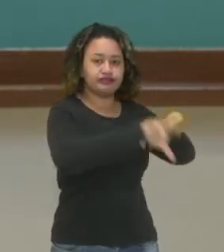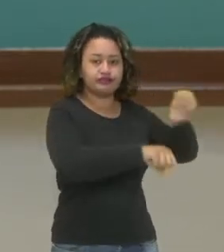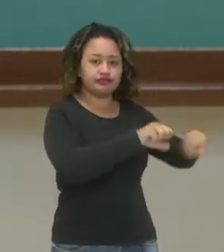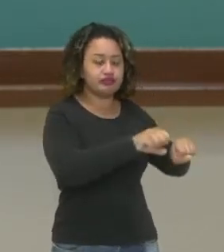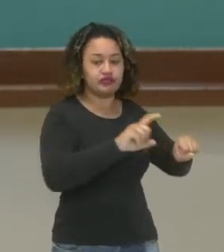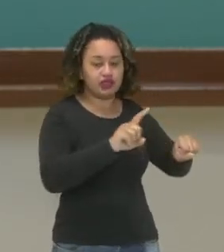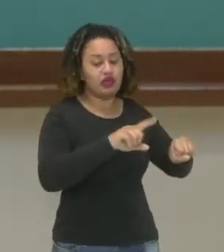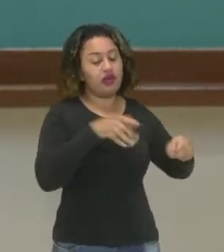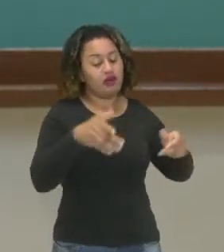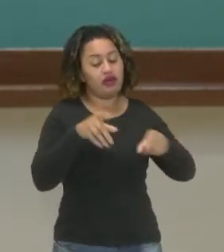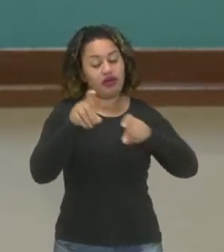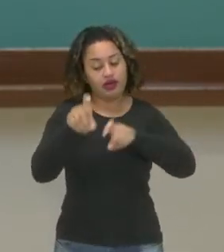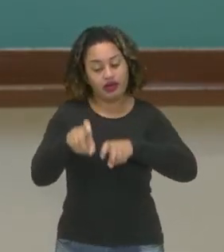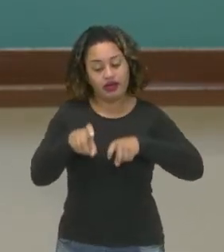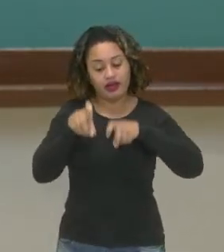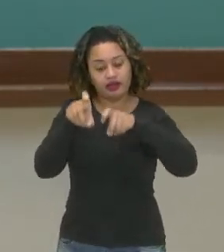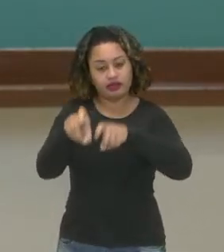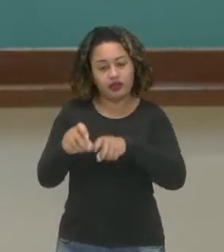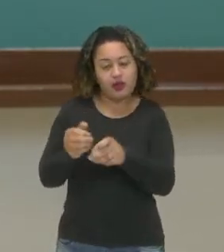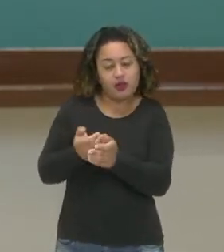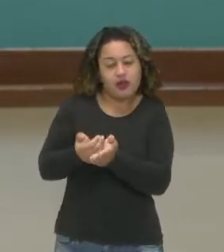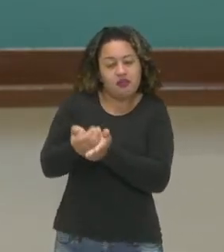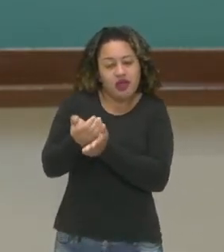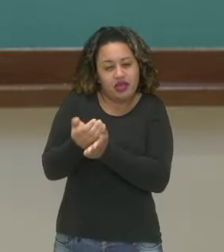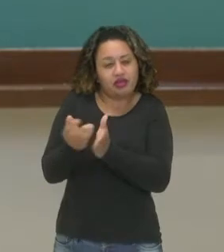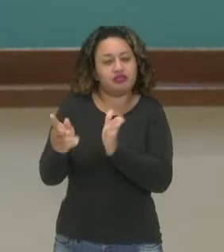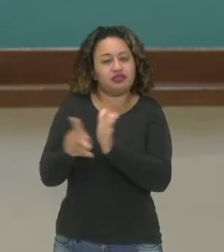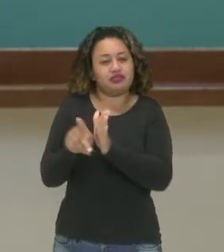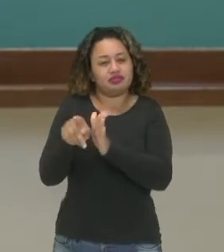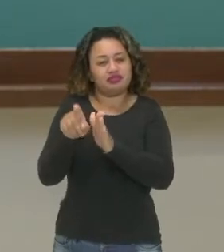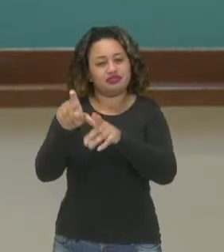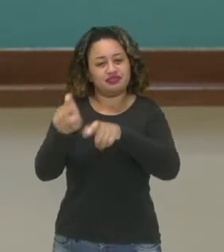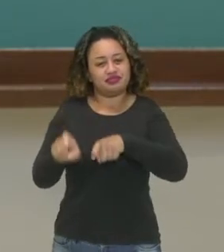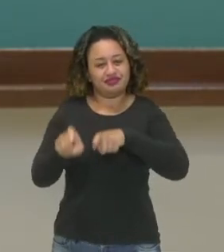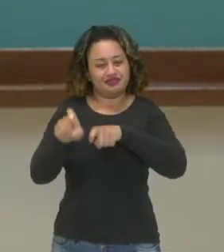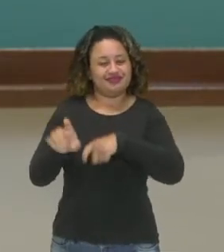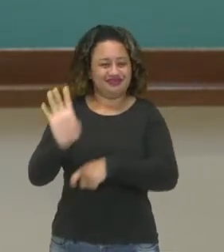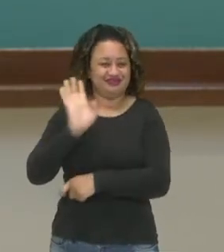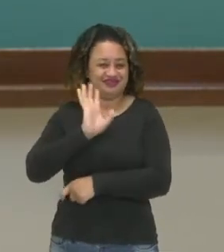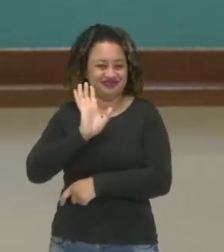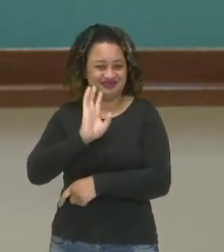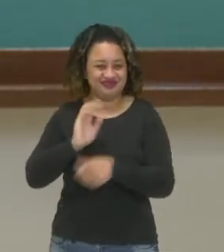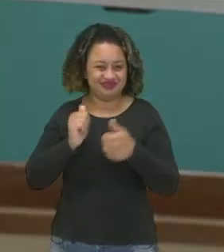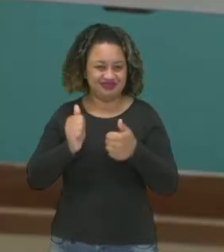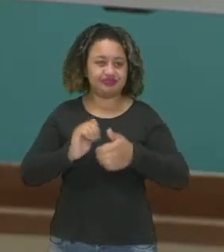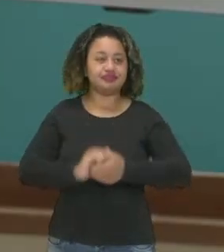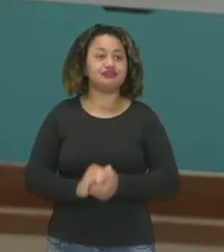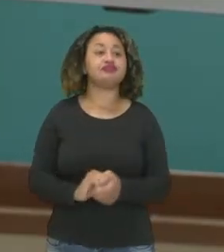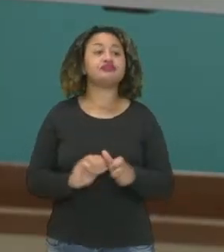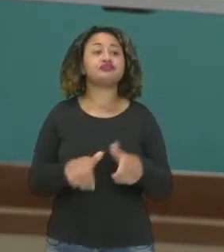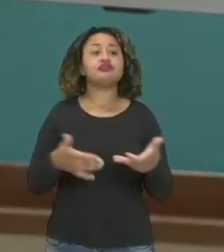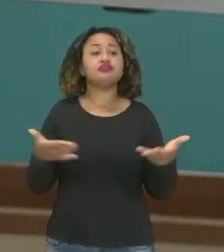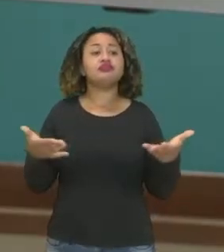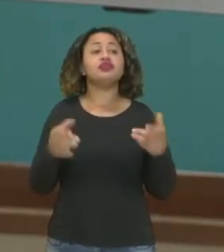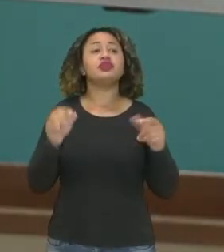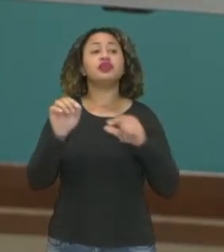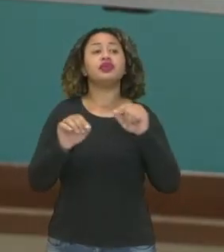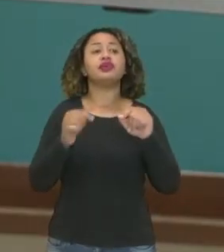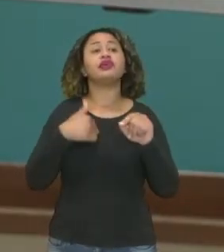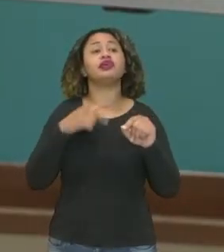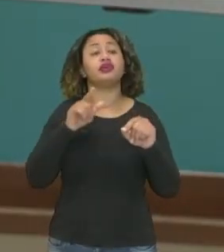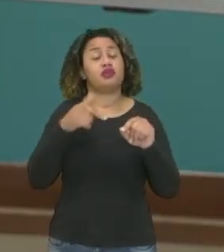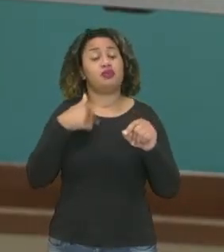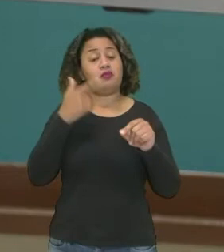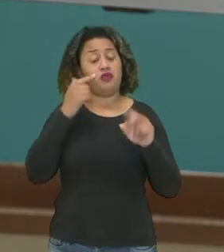início de um pensar da agricultura. Né? Ó, muito legal. E aí, né, vem aqui comigo, ó, o